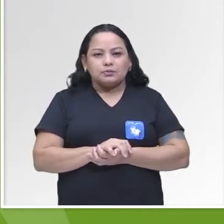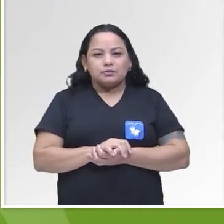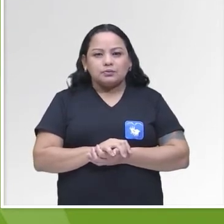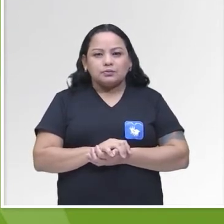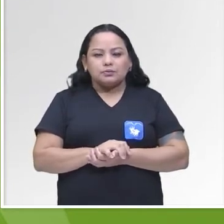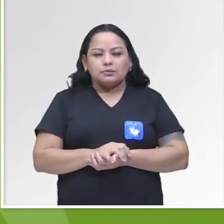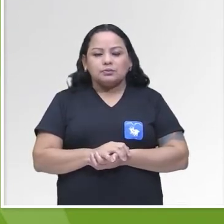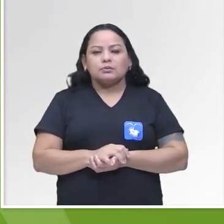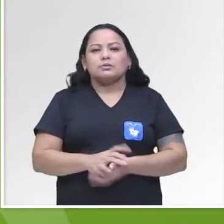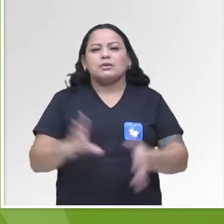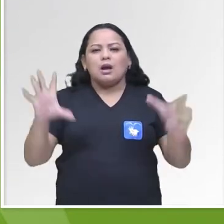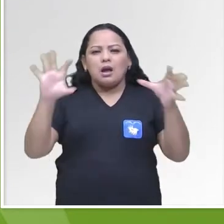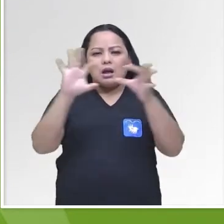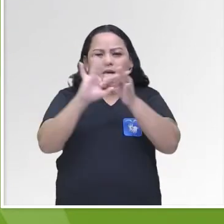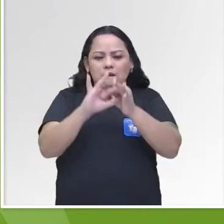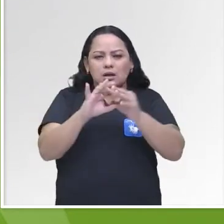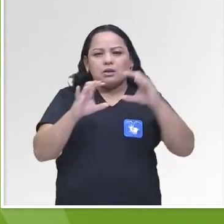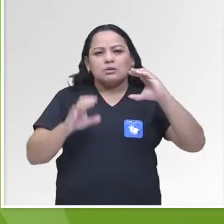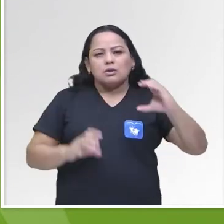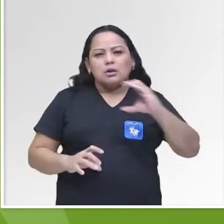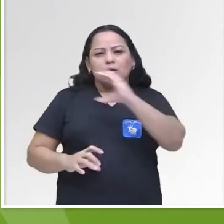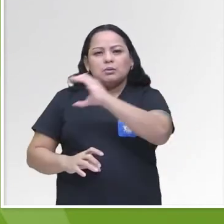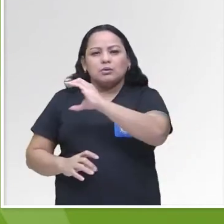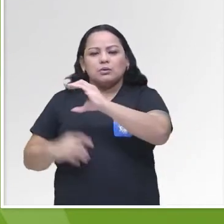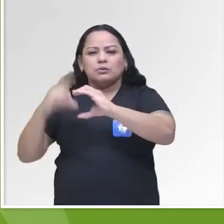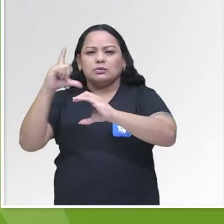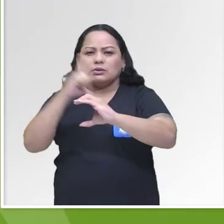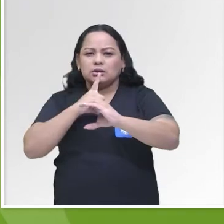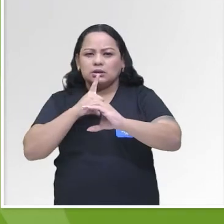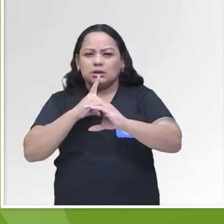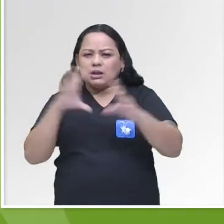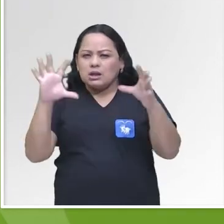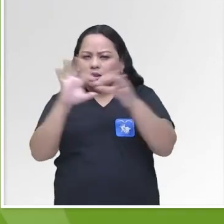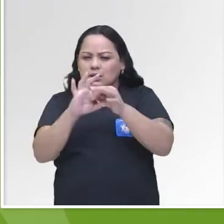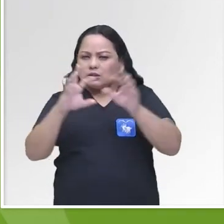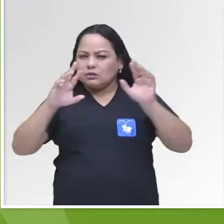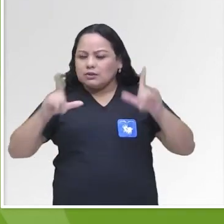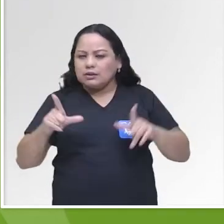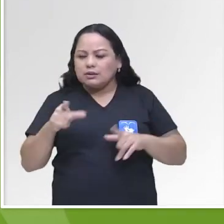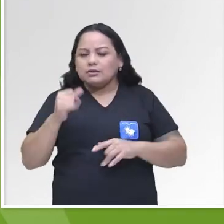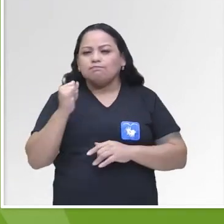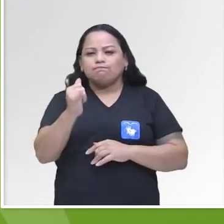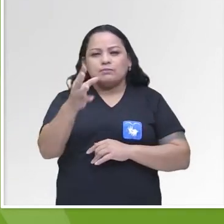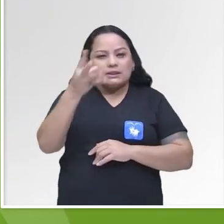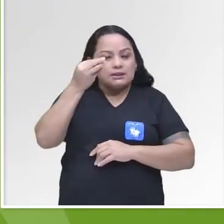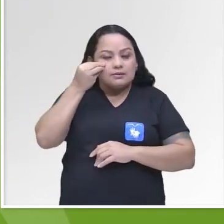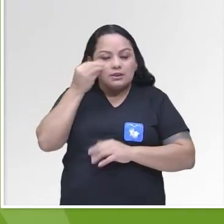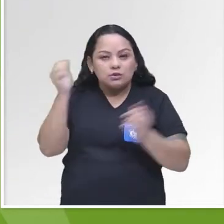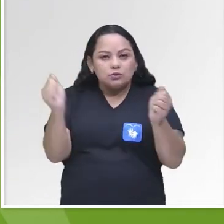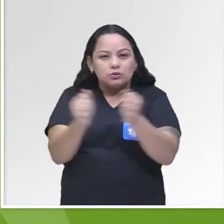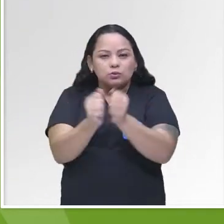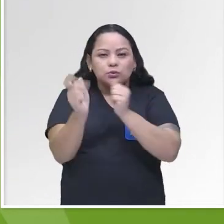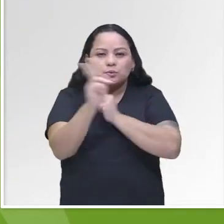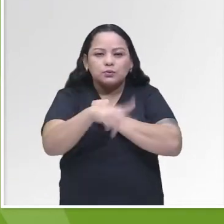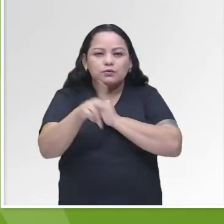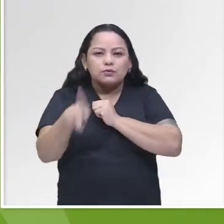Ligados a esses carbonos, eu tenho ligantes diferentes? Observem aqui comigo,